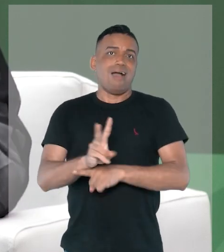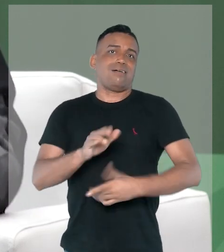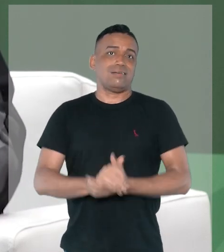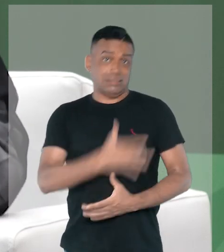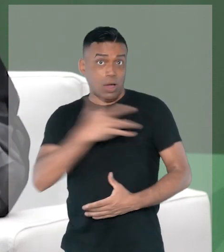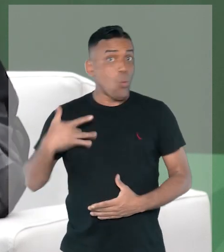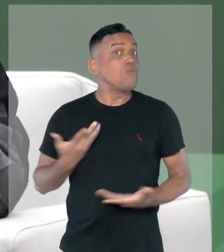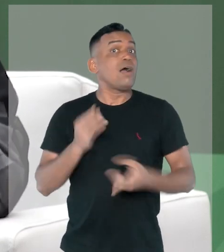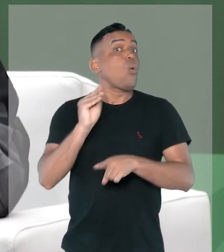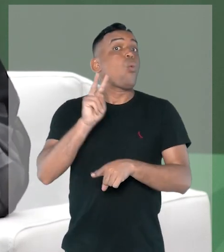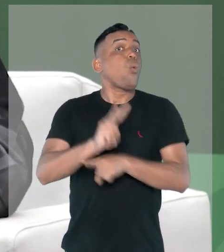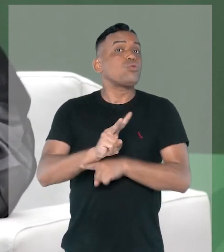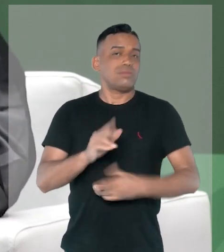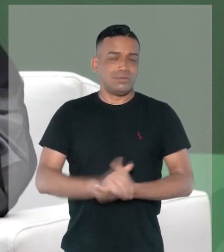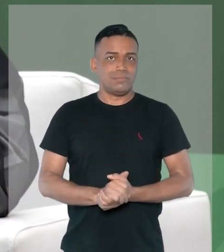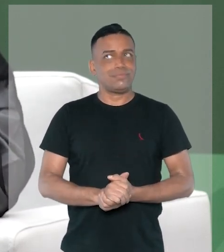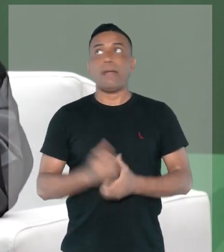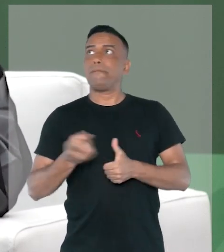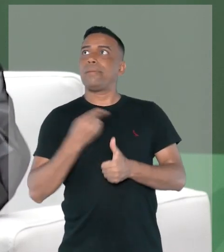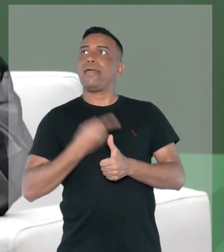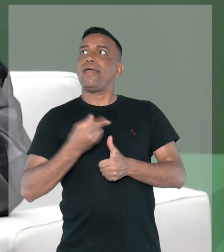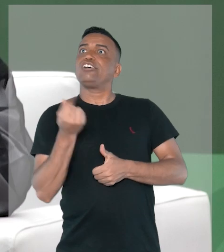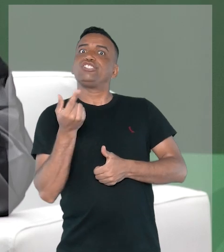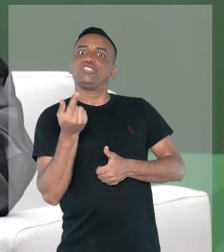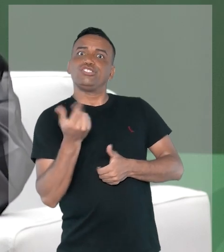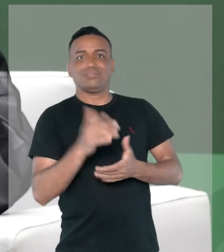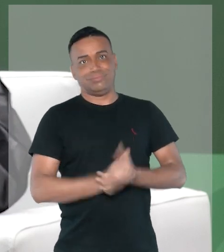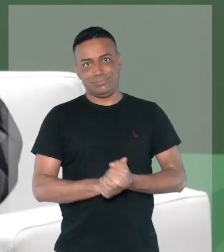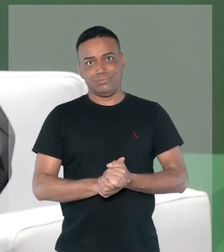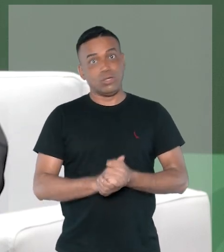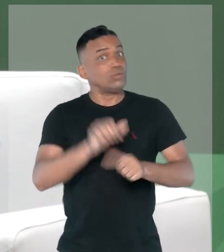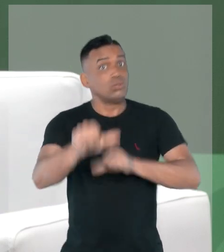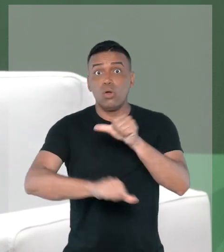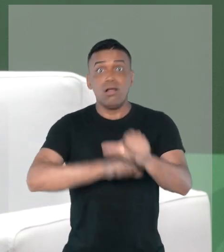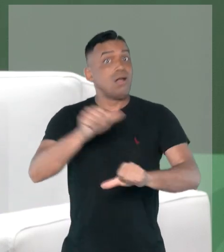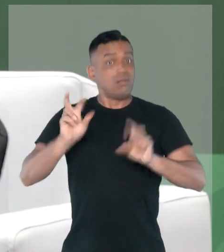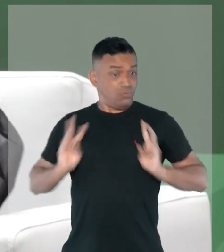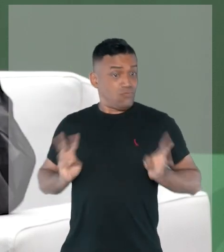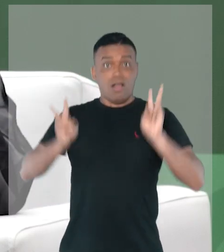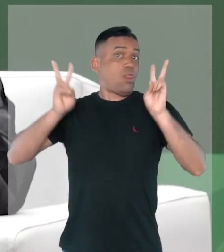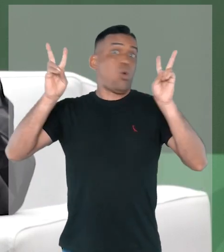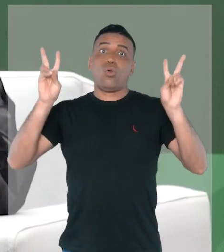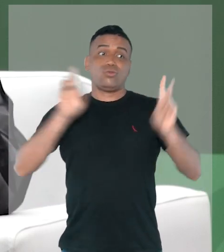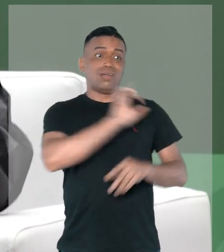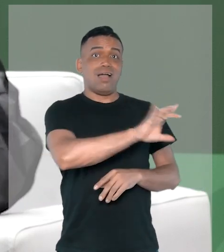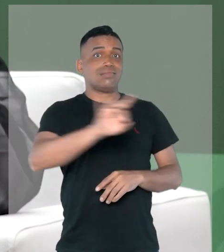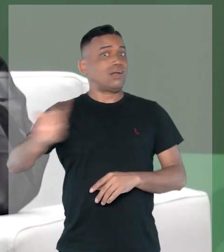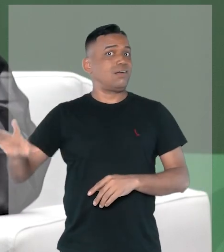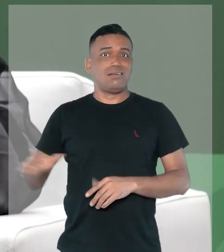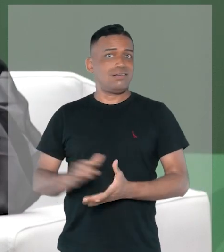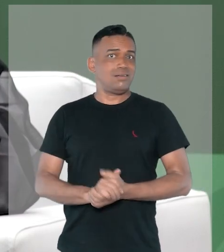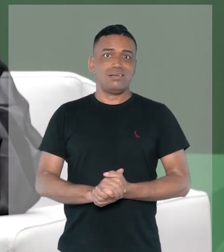Da saúde? Não, primeiro é o dinheiro. A gente está trocando as coisas do seu lugar, né? Quais são